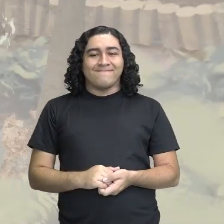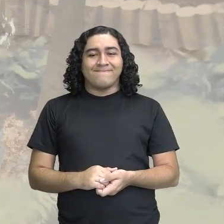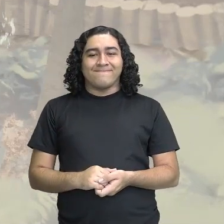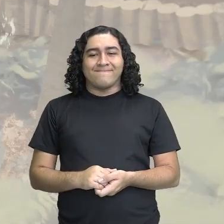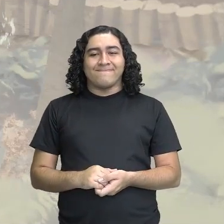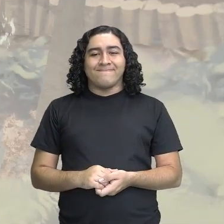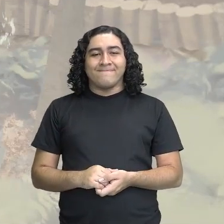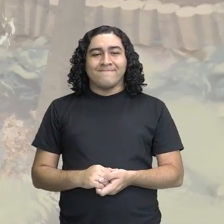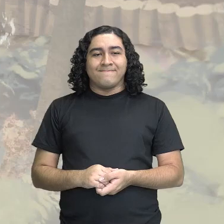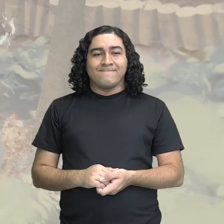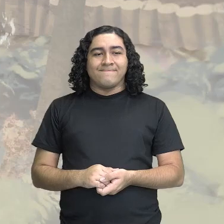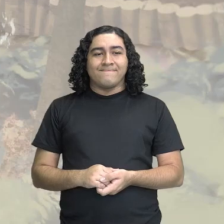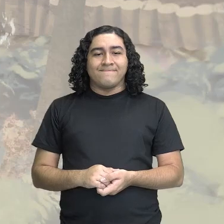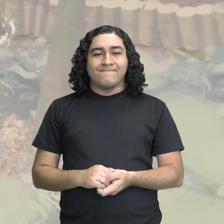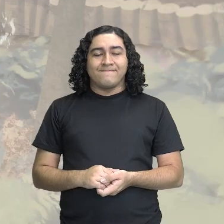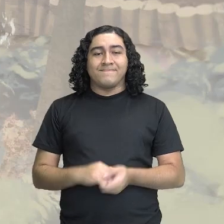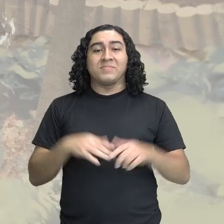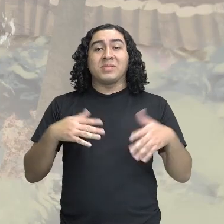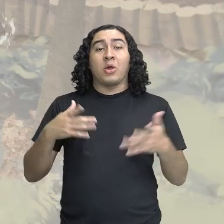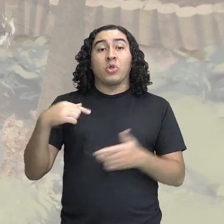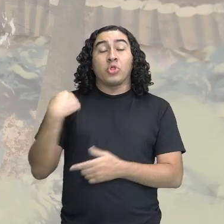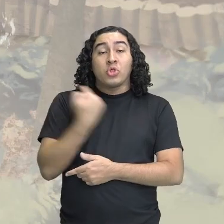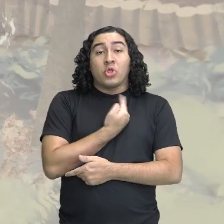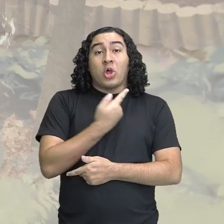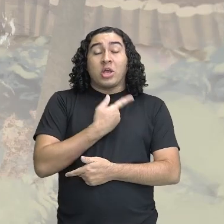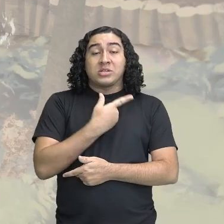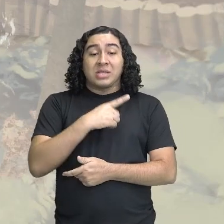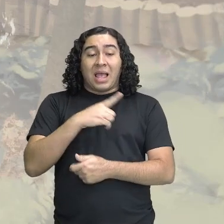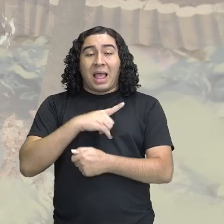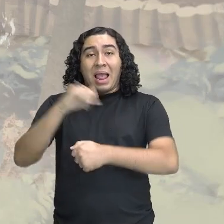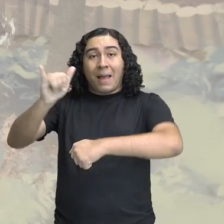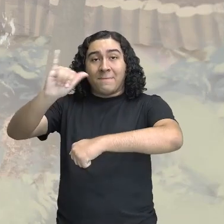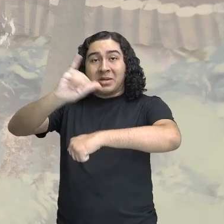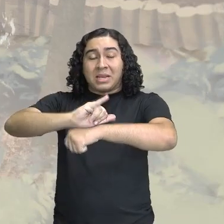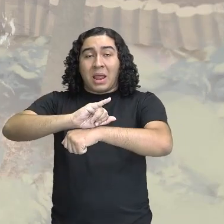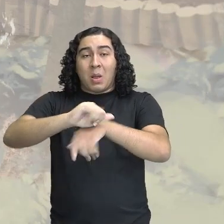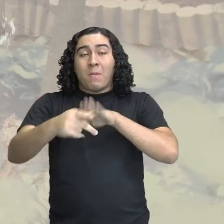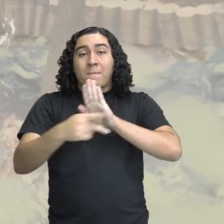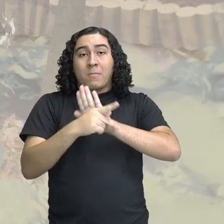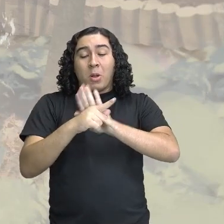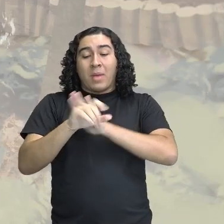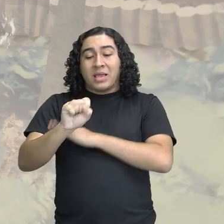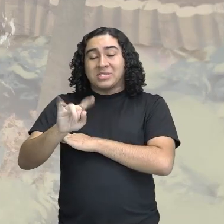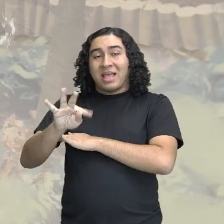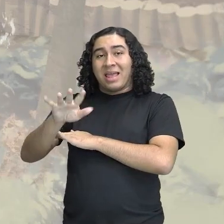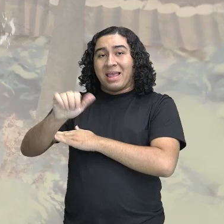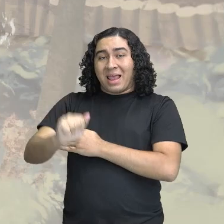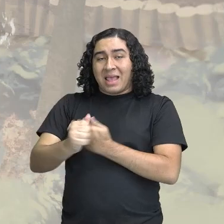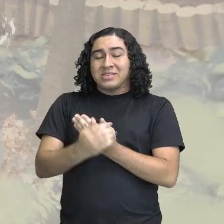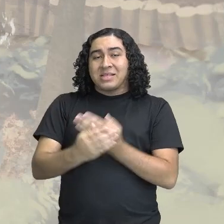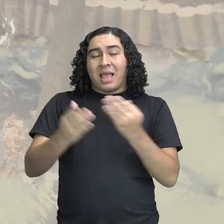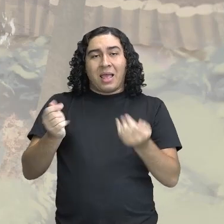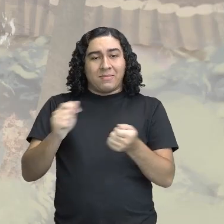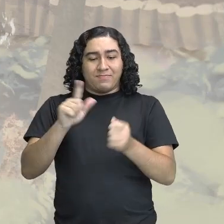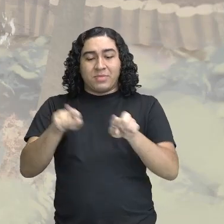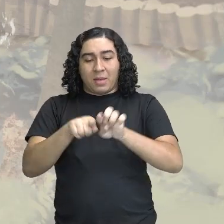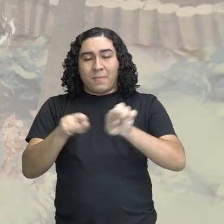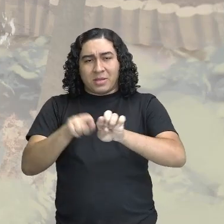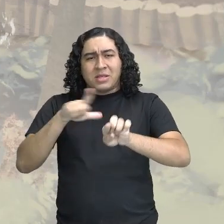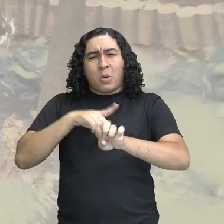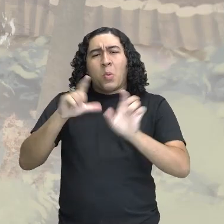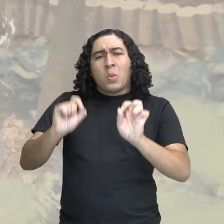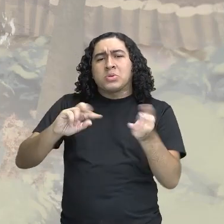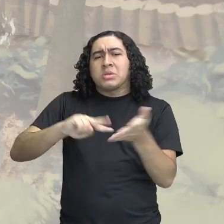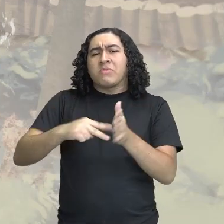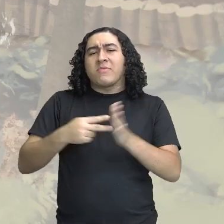nós estamos em Tenochtitlan, capital do Império Azteca, professor. Olha só que legal. O que são as